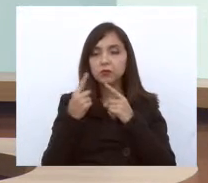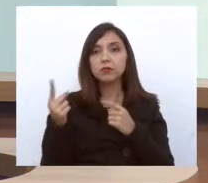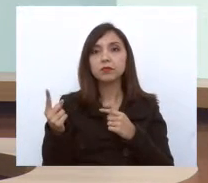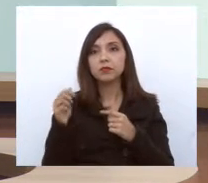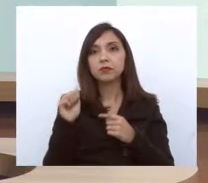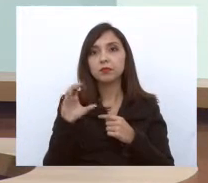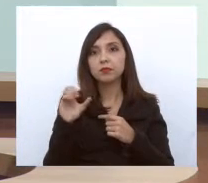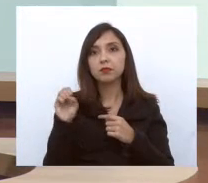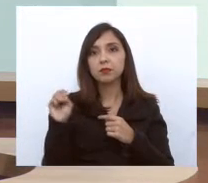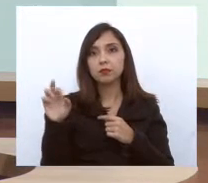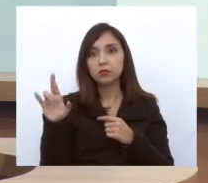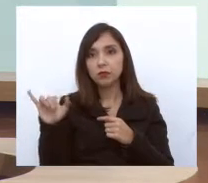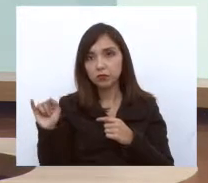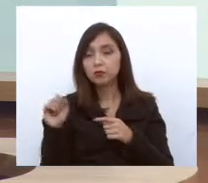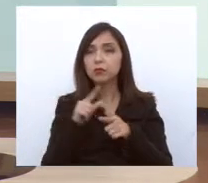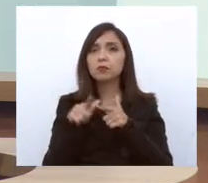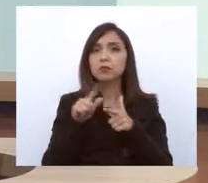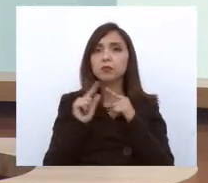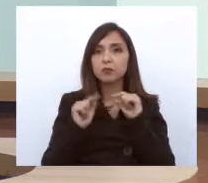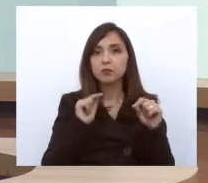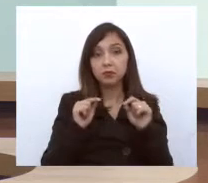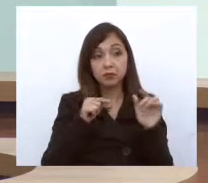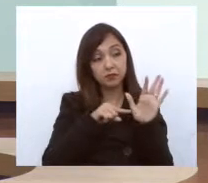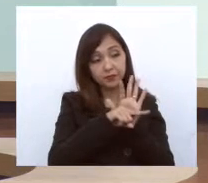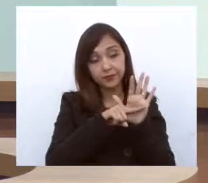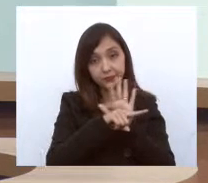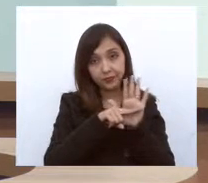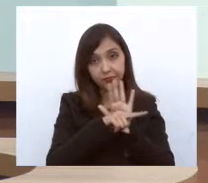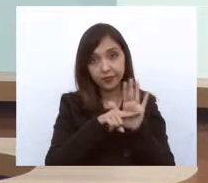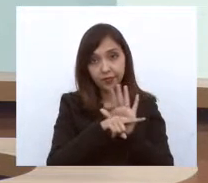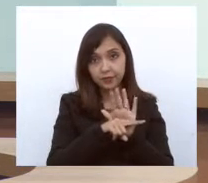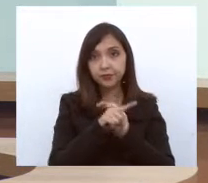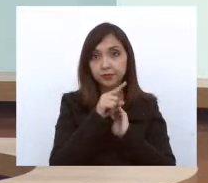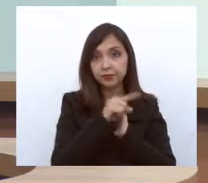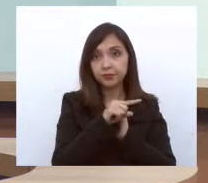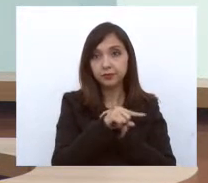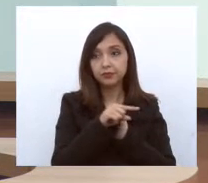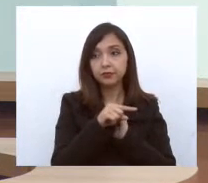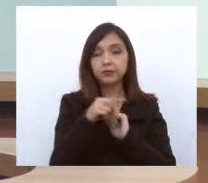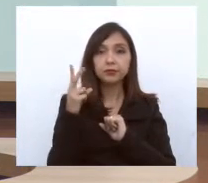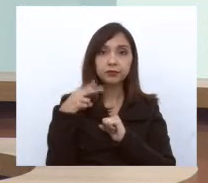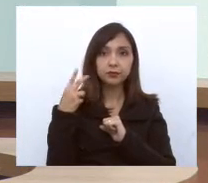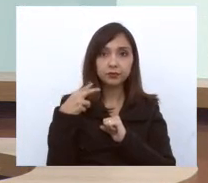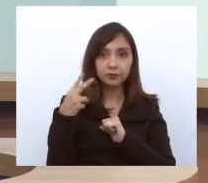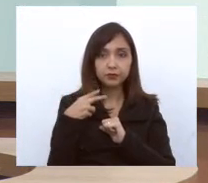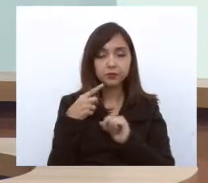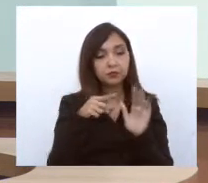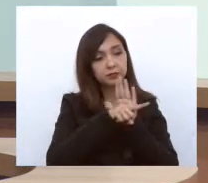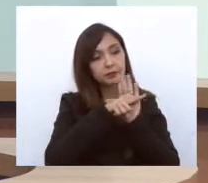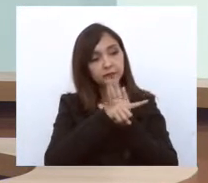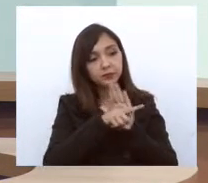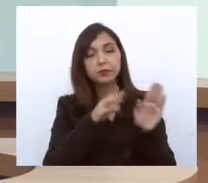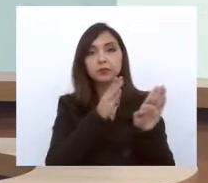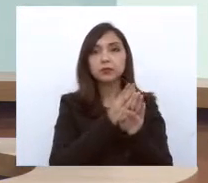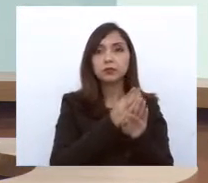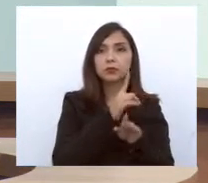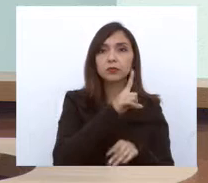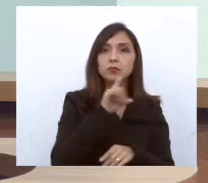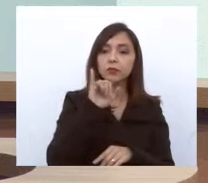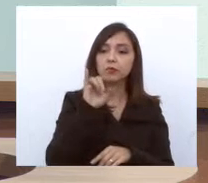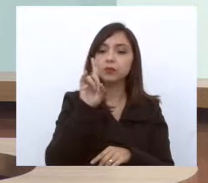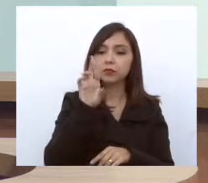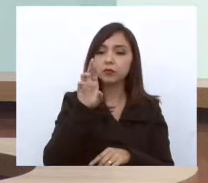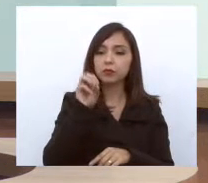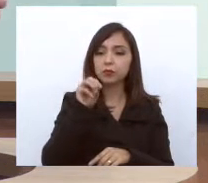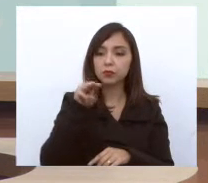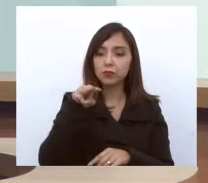técnica da casa e o problema foi que quando fizeram a pesquisa para a lei do nobre vereador, pesquisaram com o hidrômetro realmente